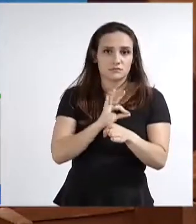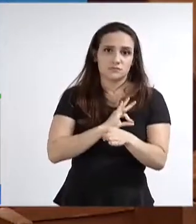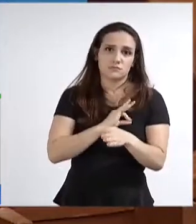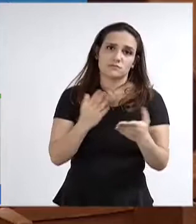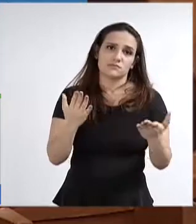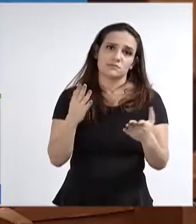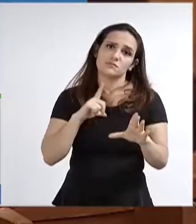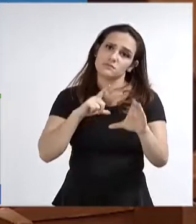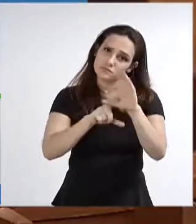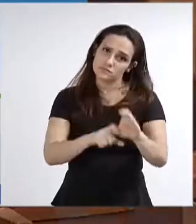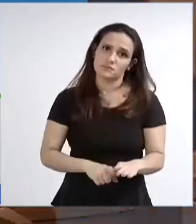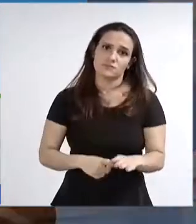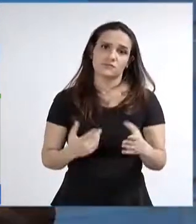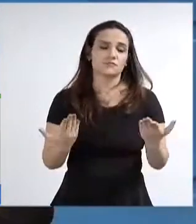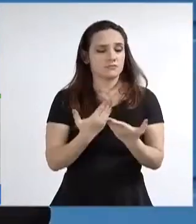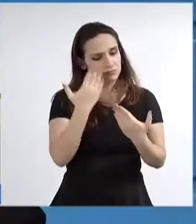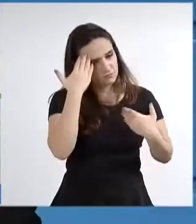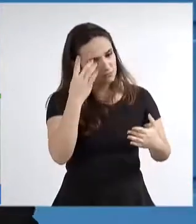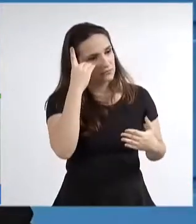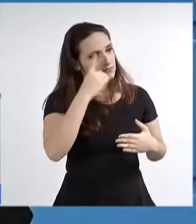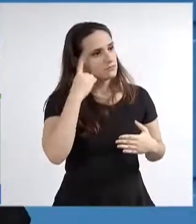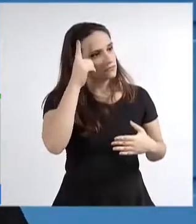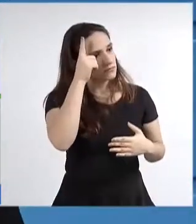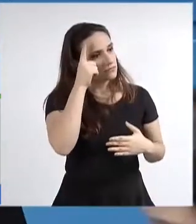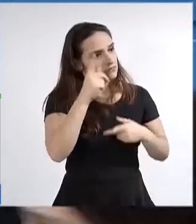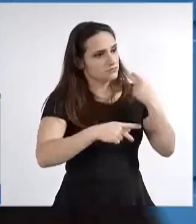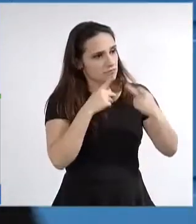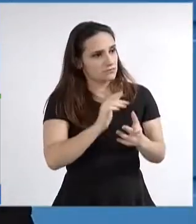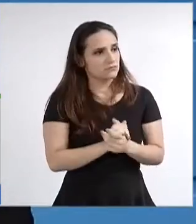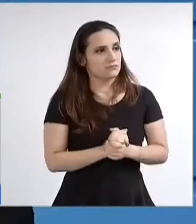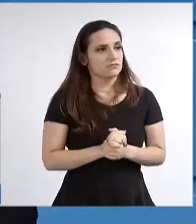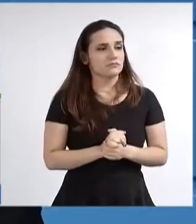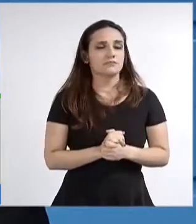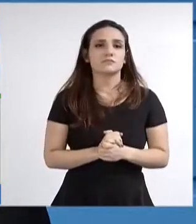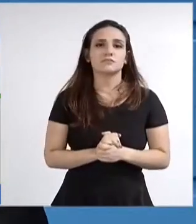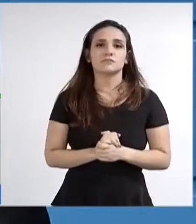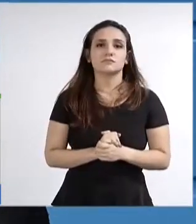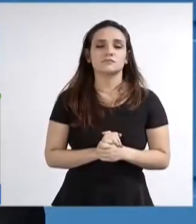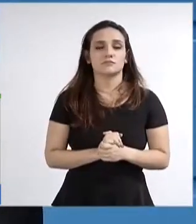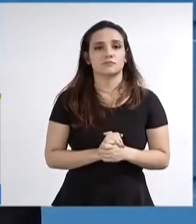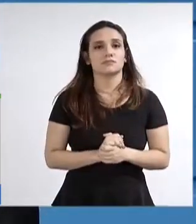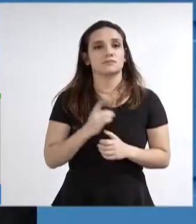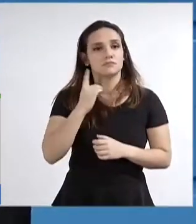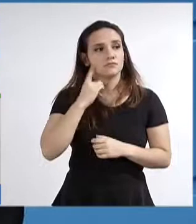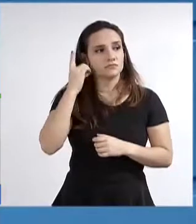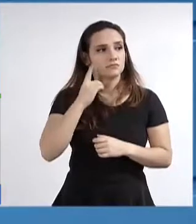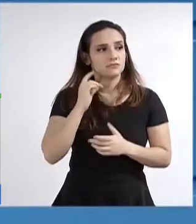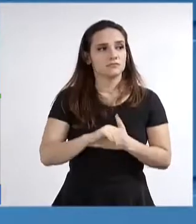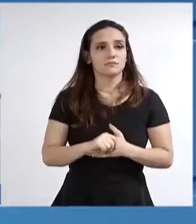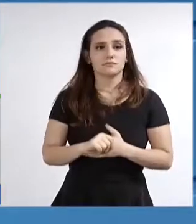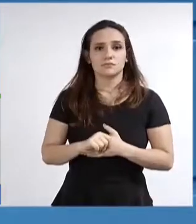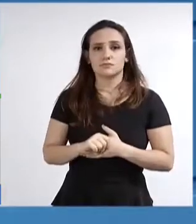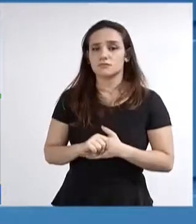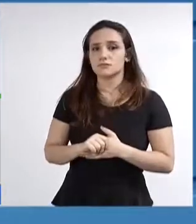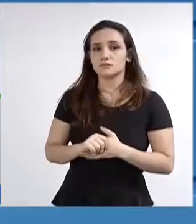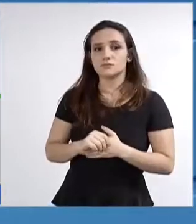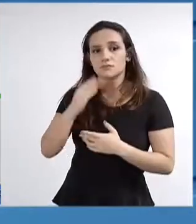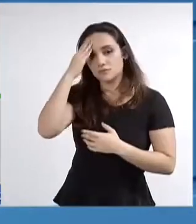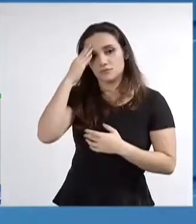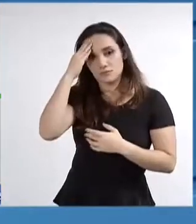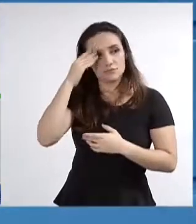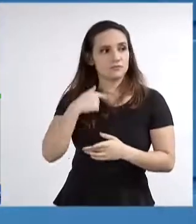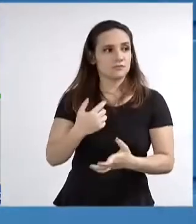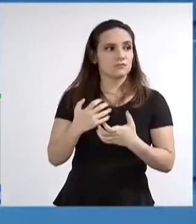deputado Didi Lopes com a maior satisfação. Deputado Barbosinho, eu quero parabenizar Vossa Excelência por trazer esse assunto a